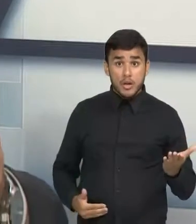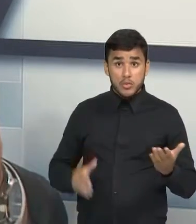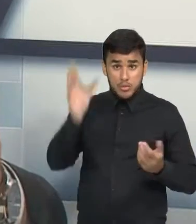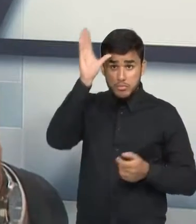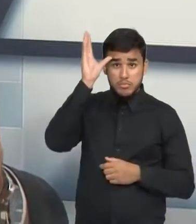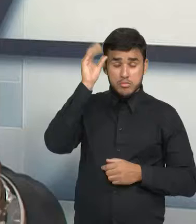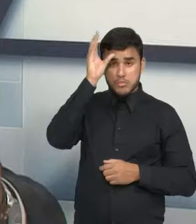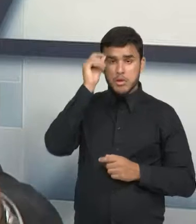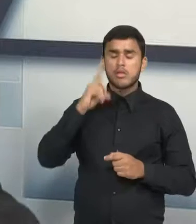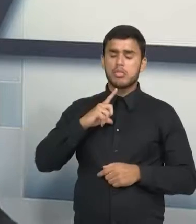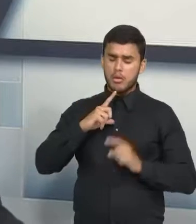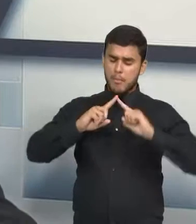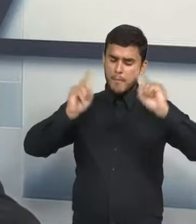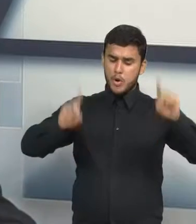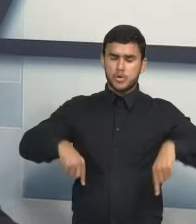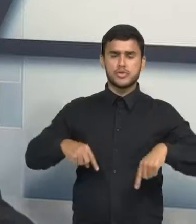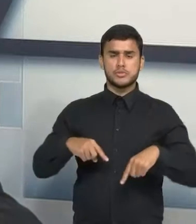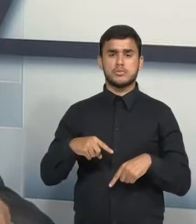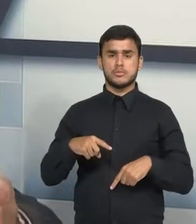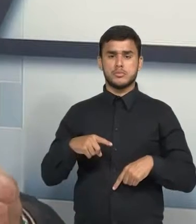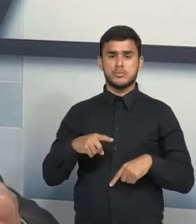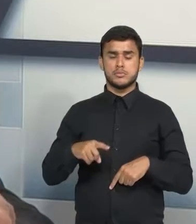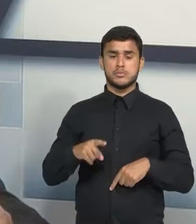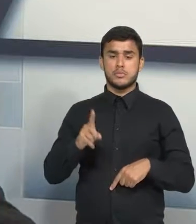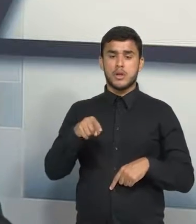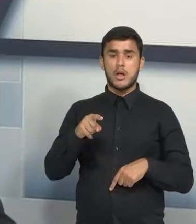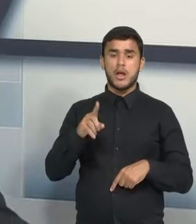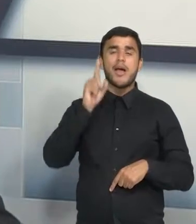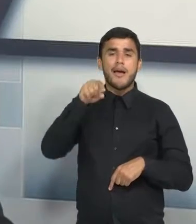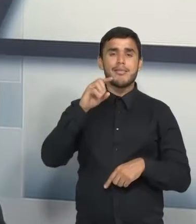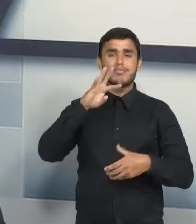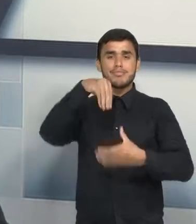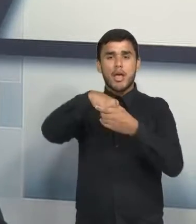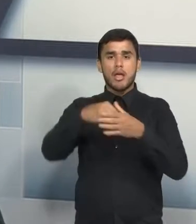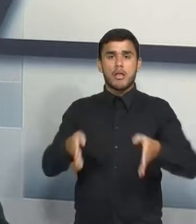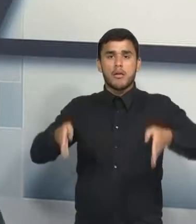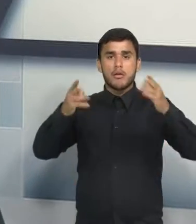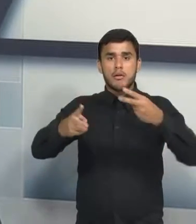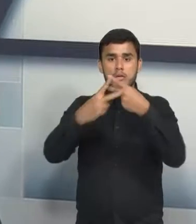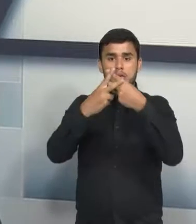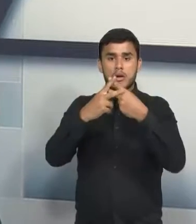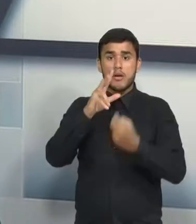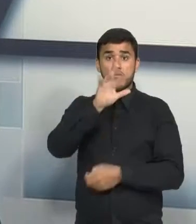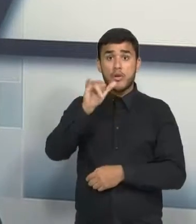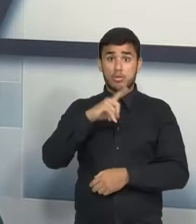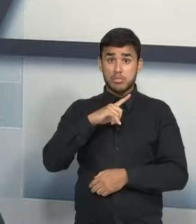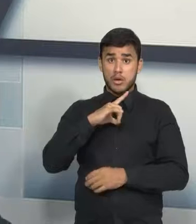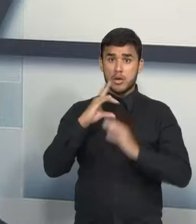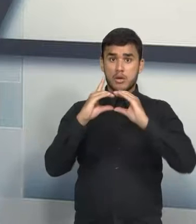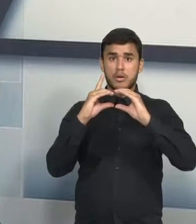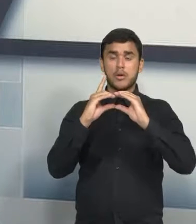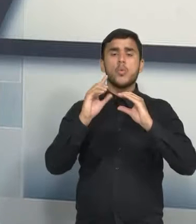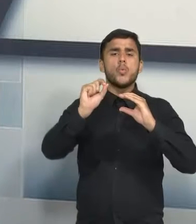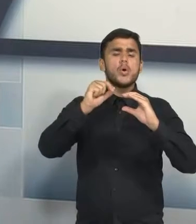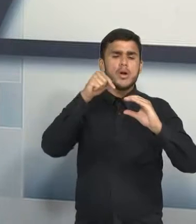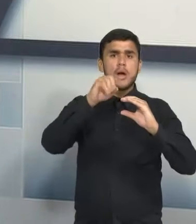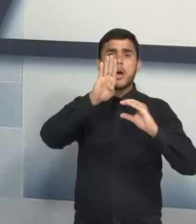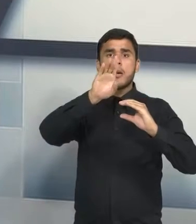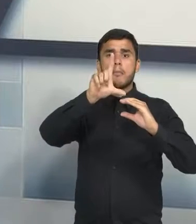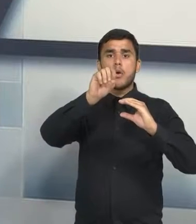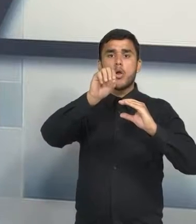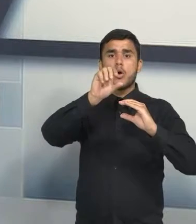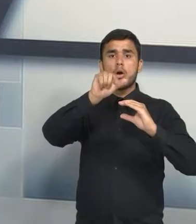para bloquear os celulares nos presídios. Foi aprovado pela Assembleia. O que foi que o Supremo Tribunal